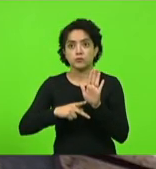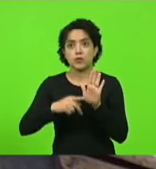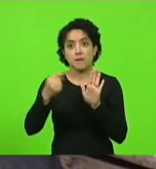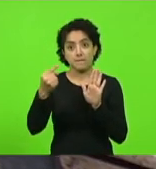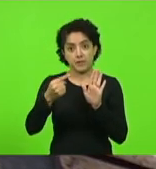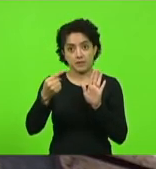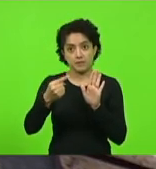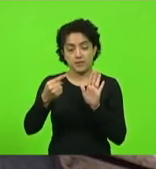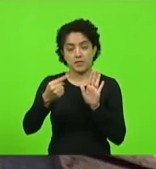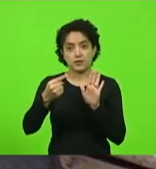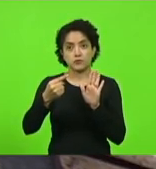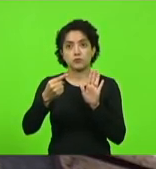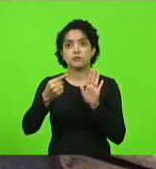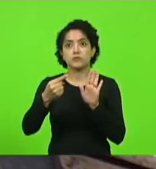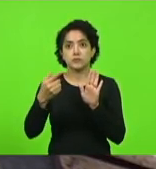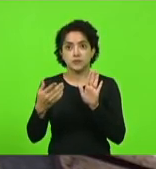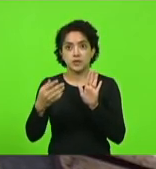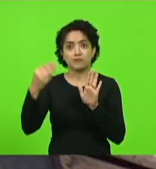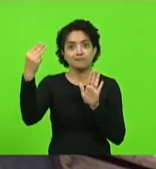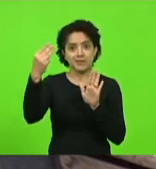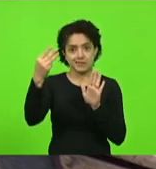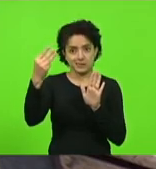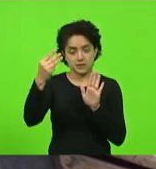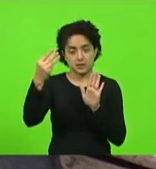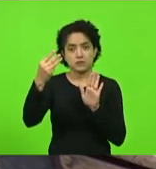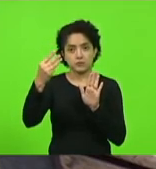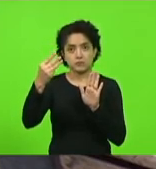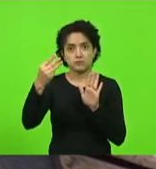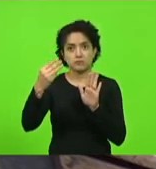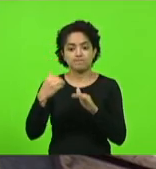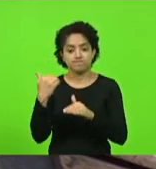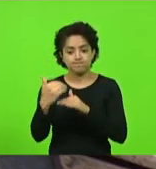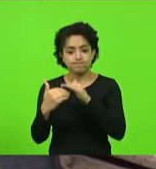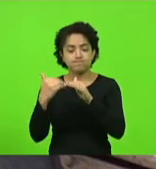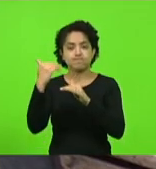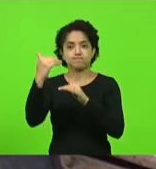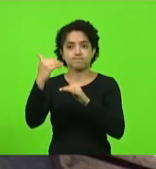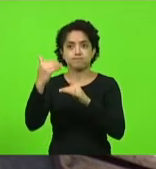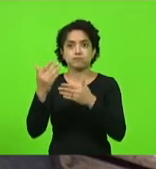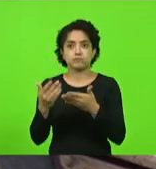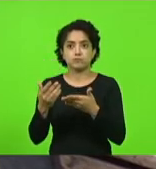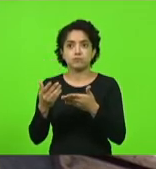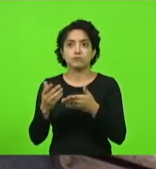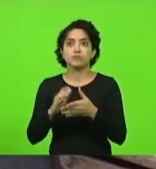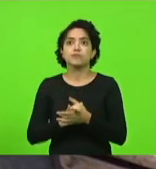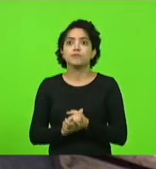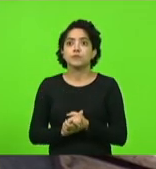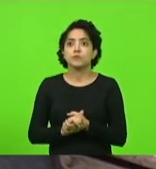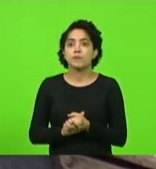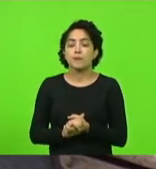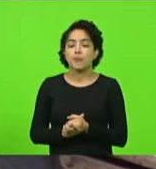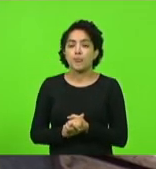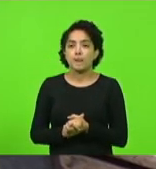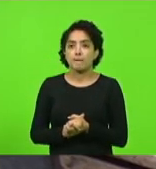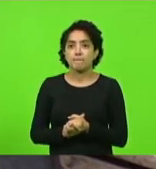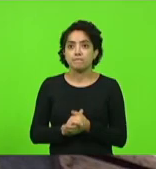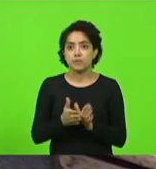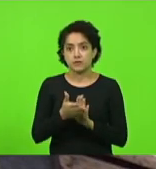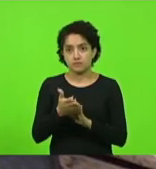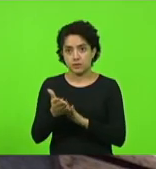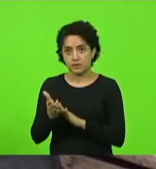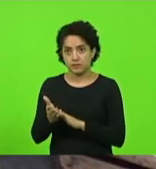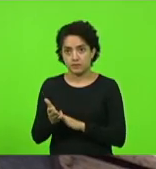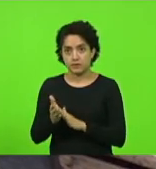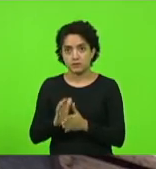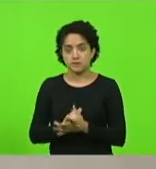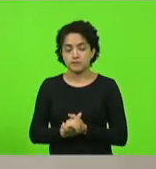a subtenente, poderia também o terceiro sargento galgar mais a uma promoção ou voltar para a carreira, que hoje não é possível. Parabéns, presidente, e